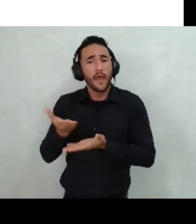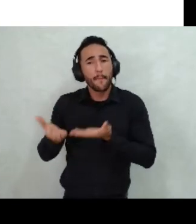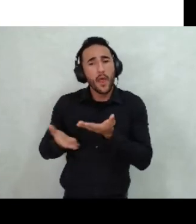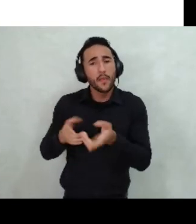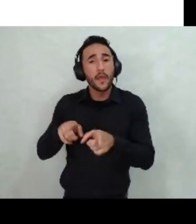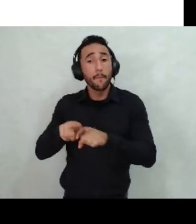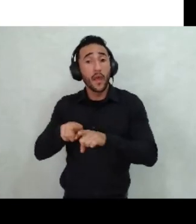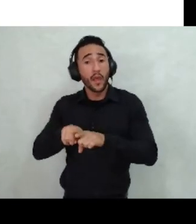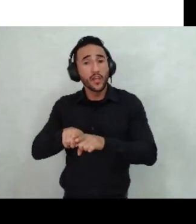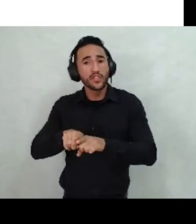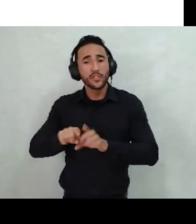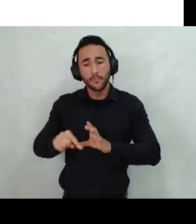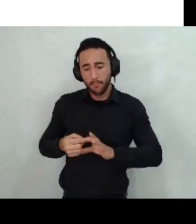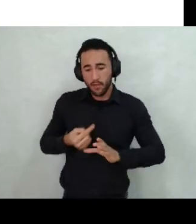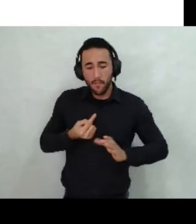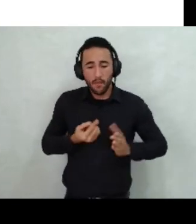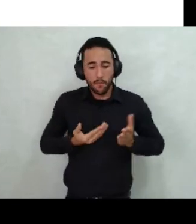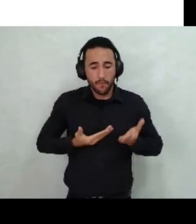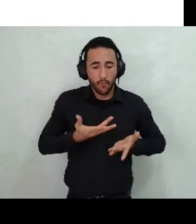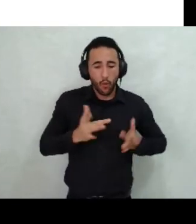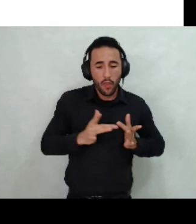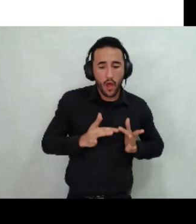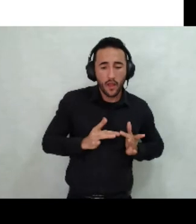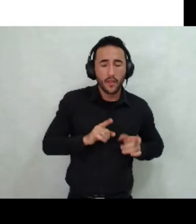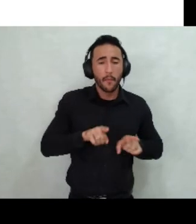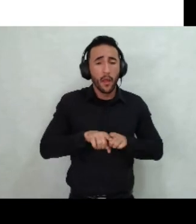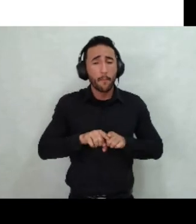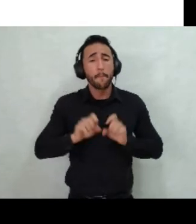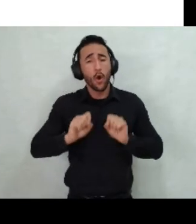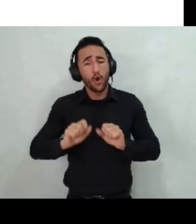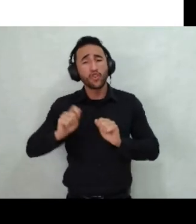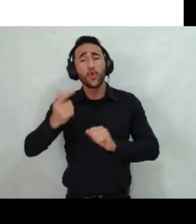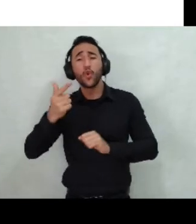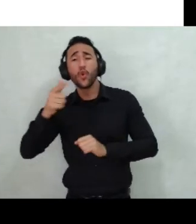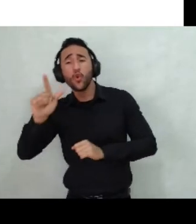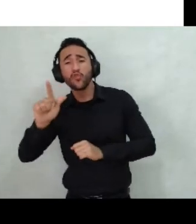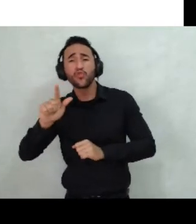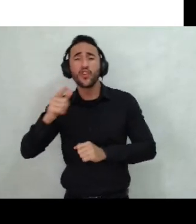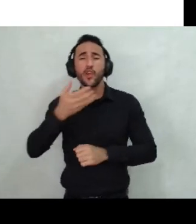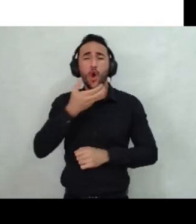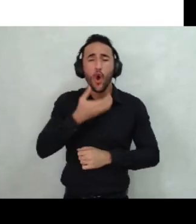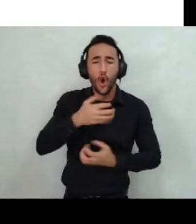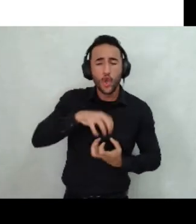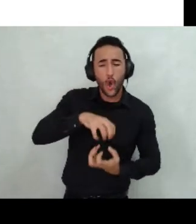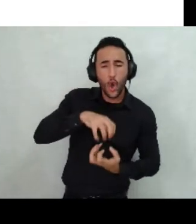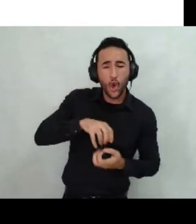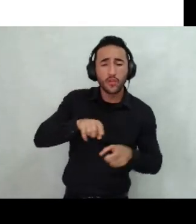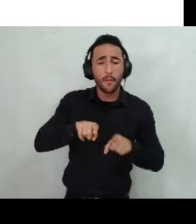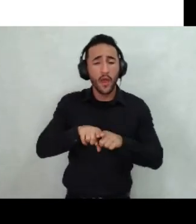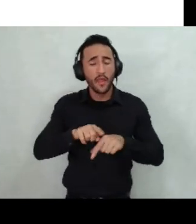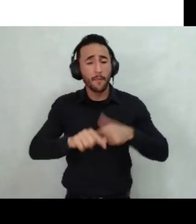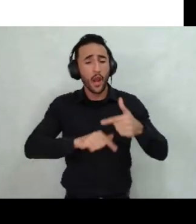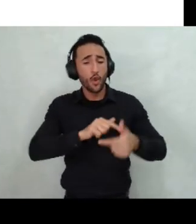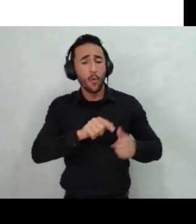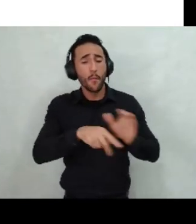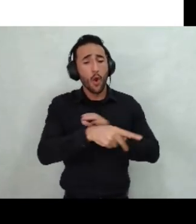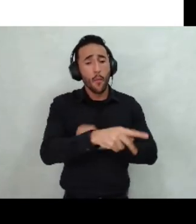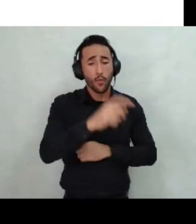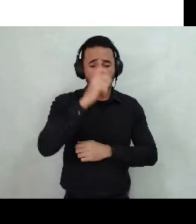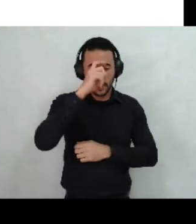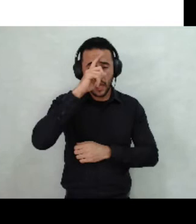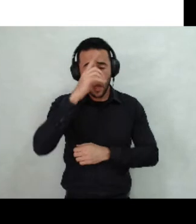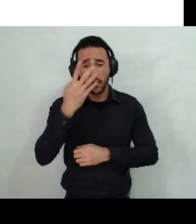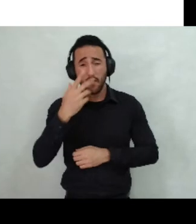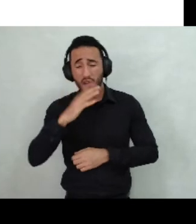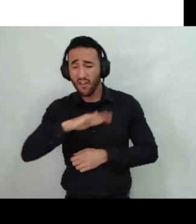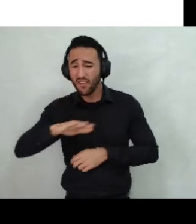em populações especiais, por exemplo, escolares, idosos, doadores de sangue, trabalhadores do hospital, que é o caso que o professor Eduardo tem feito vários estudos nesse